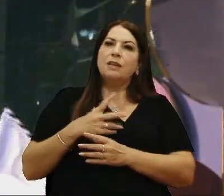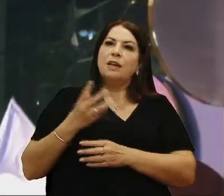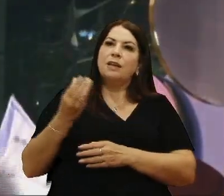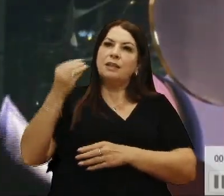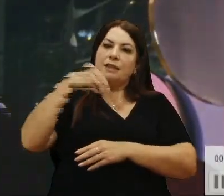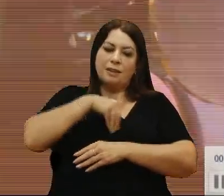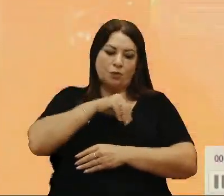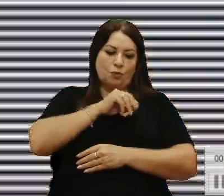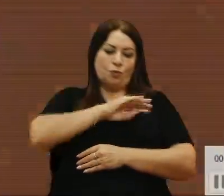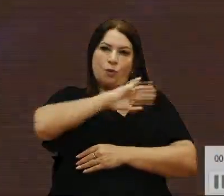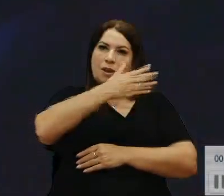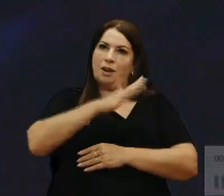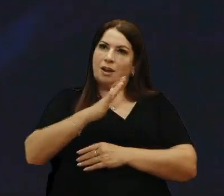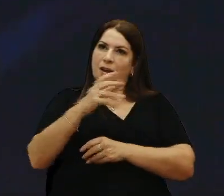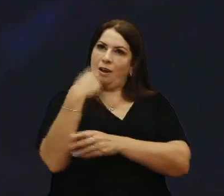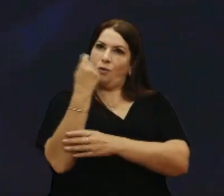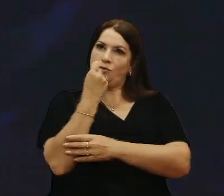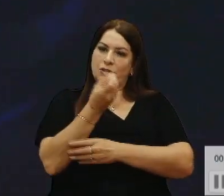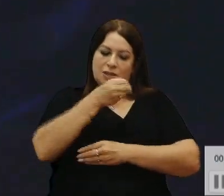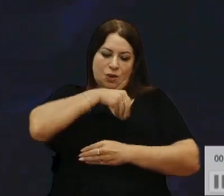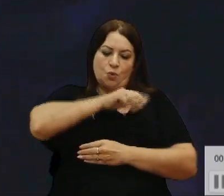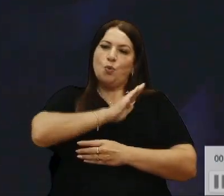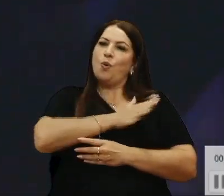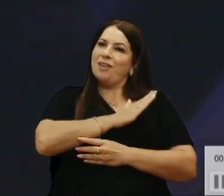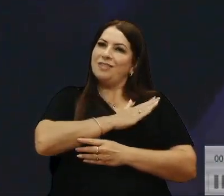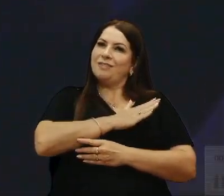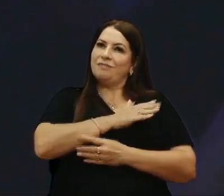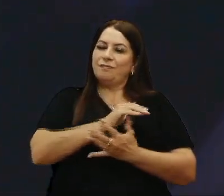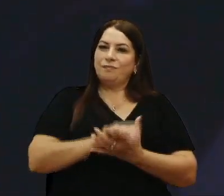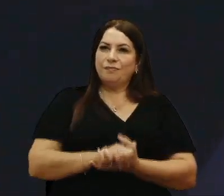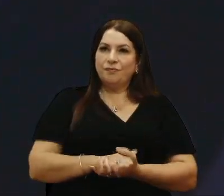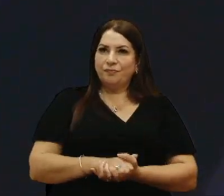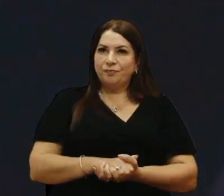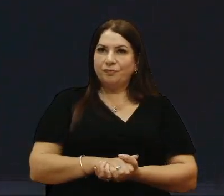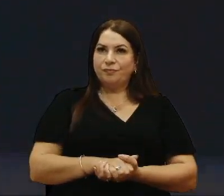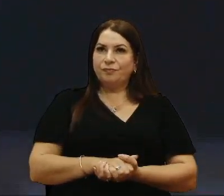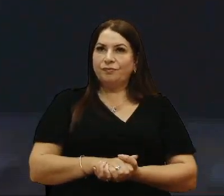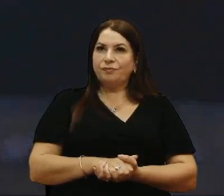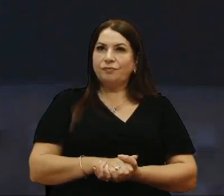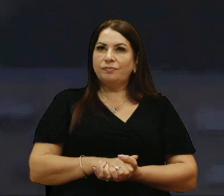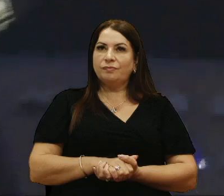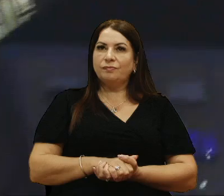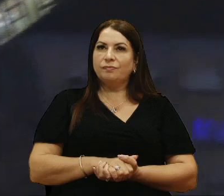Gaúcha no coração. Uma parte, vereador.